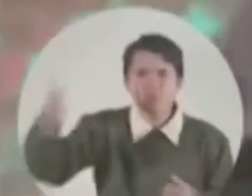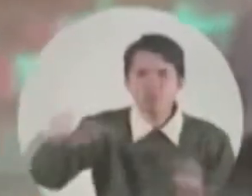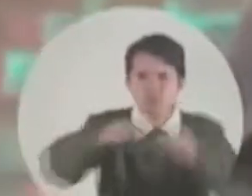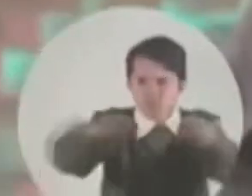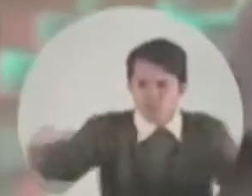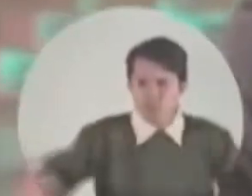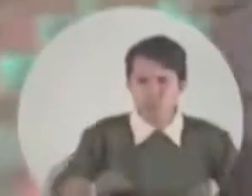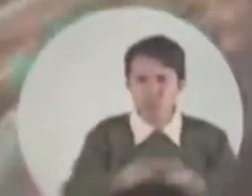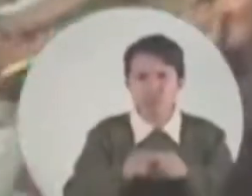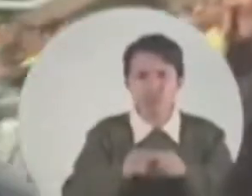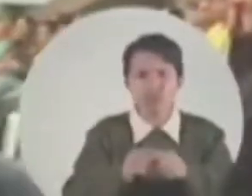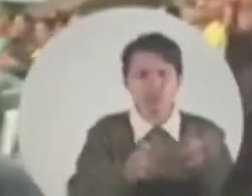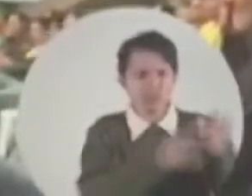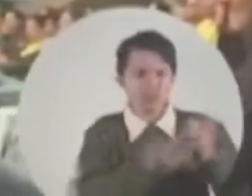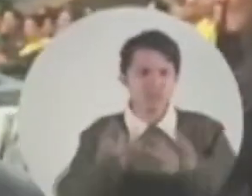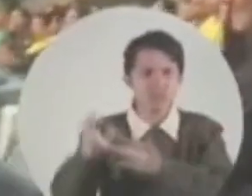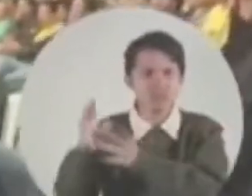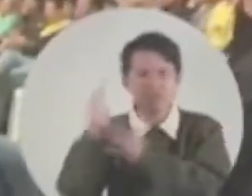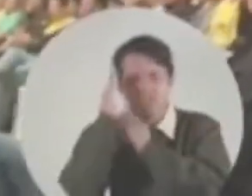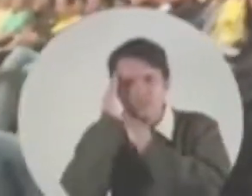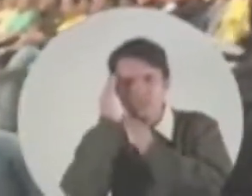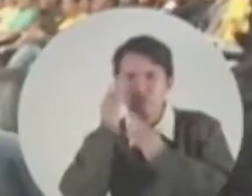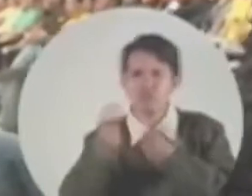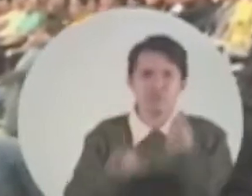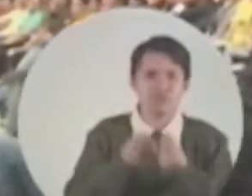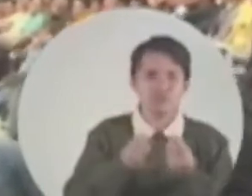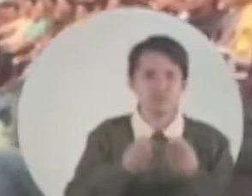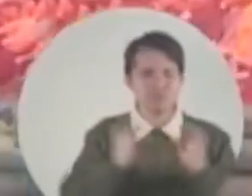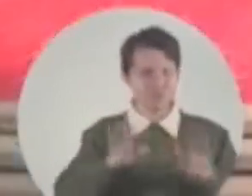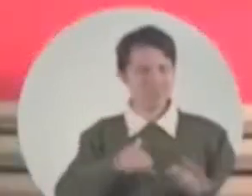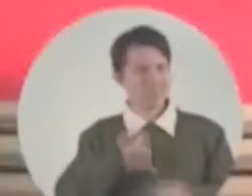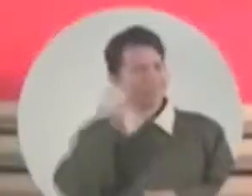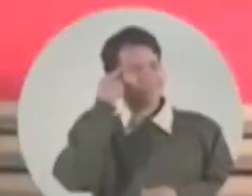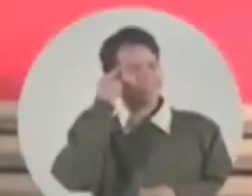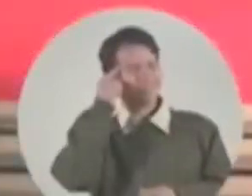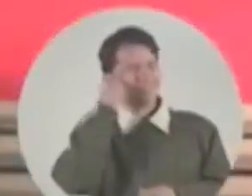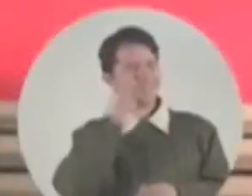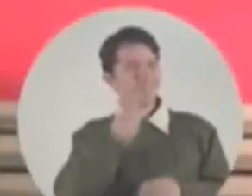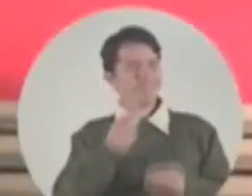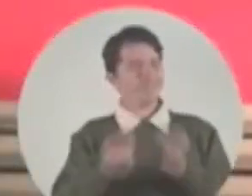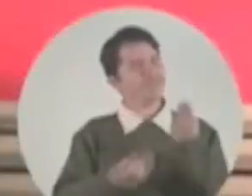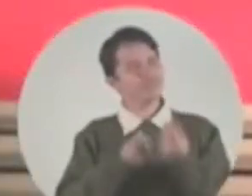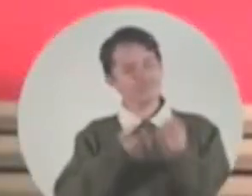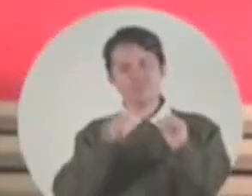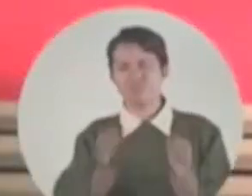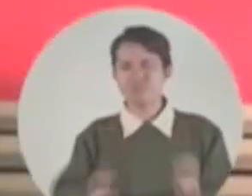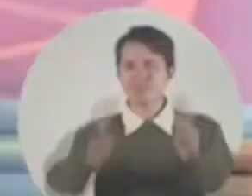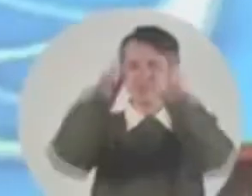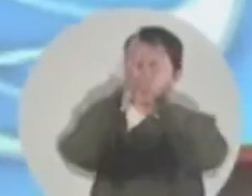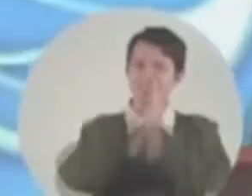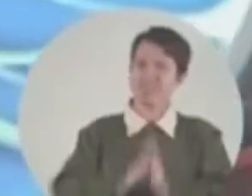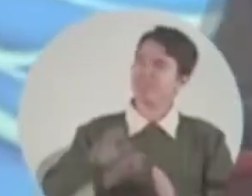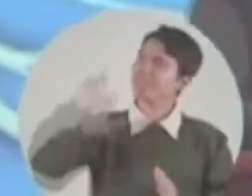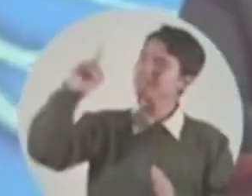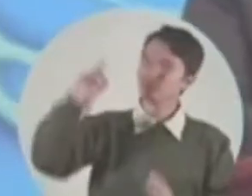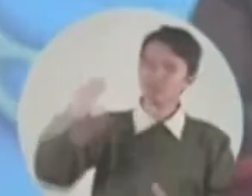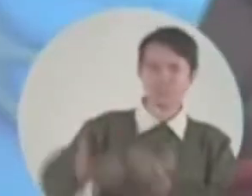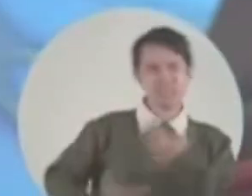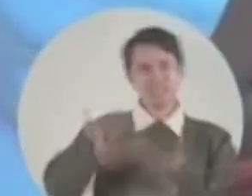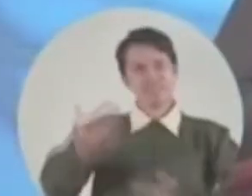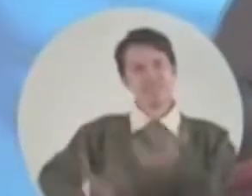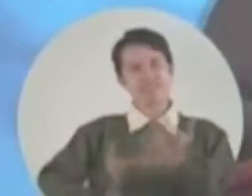imagino, qual é o melhor quarto da casa? E a gente olha para tudo isso e diz assim: mas será que a gente pode adorar a